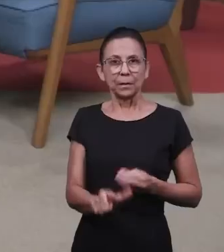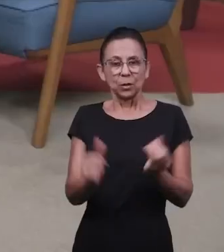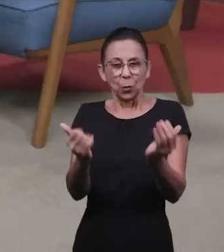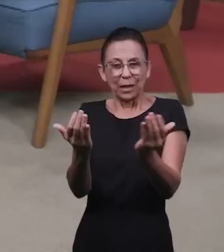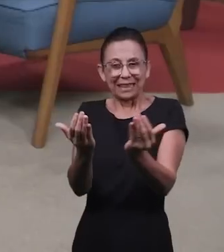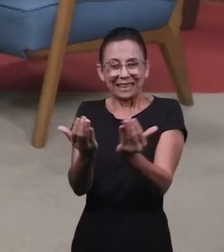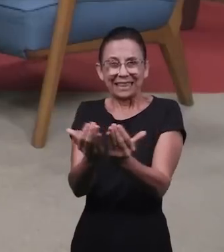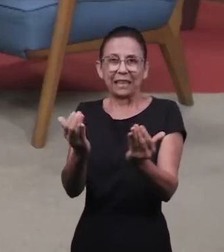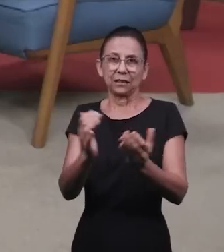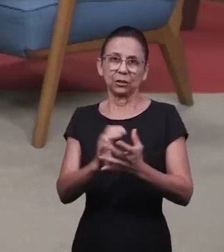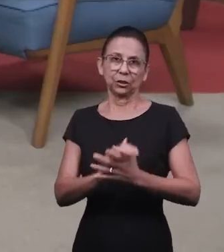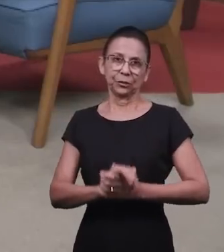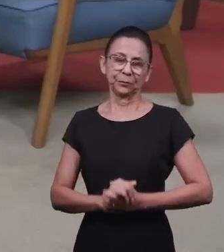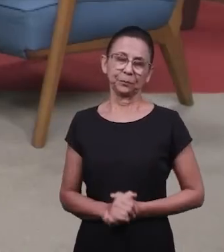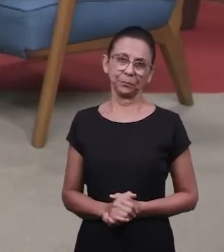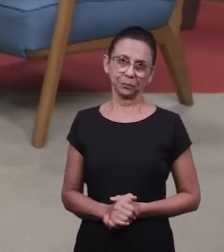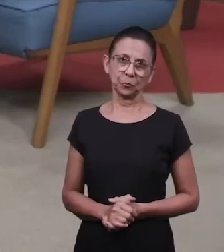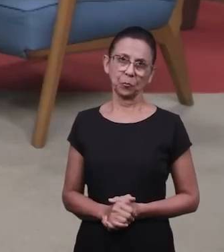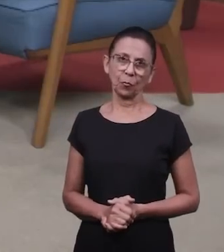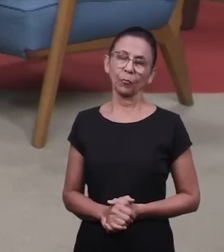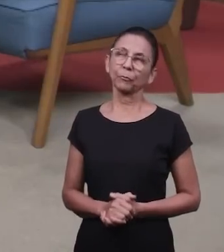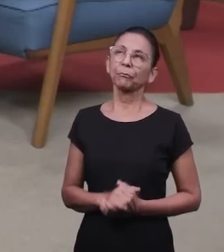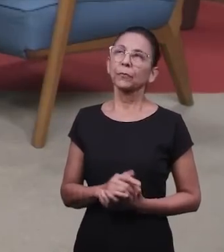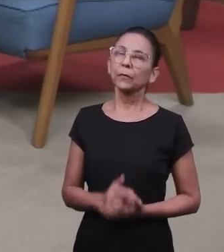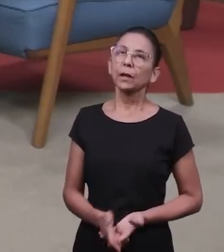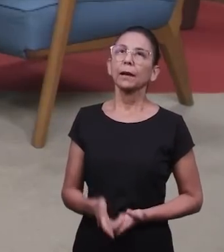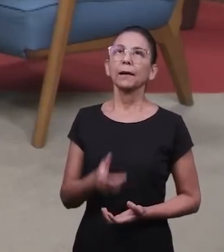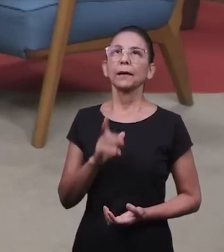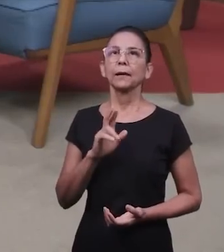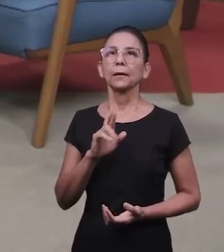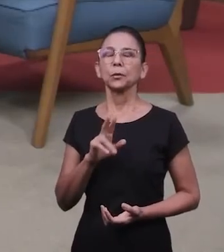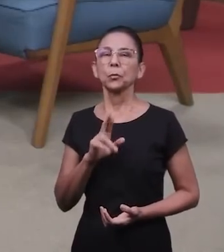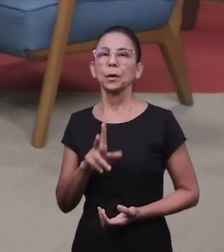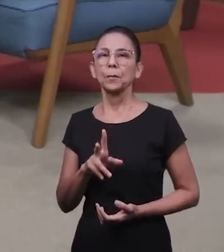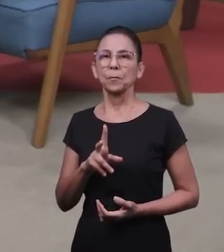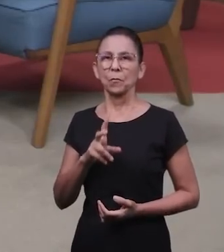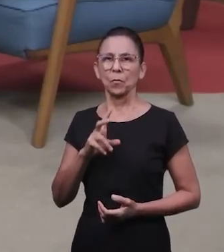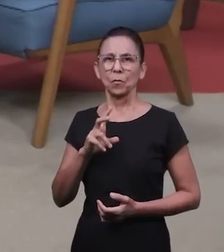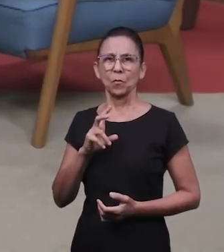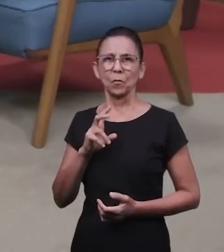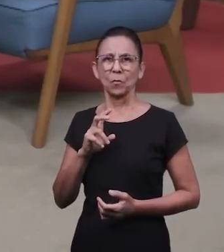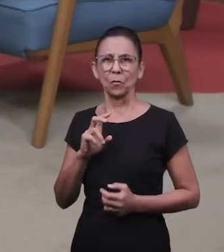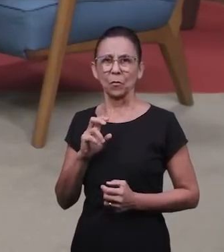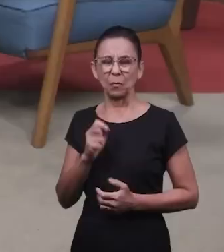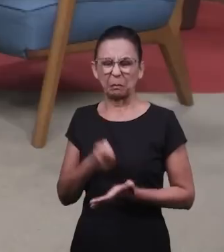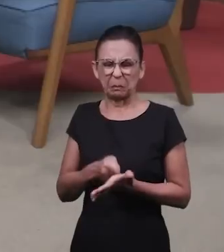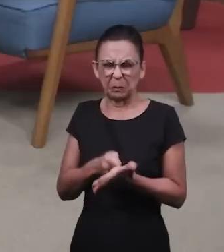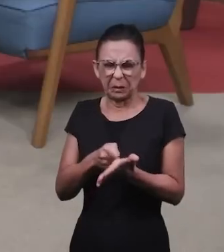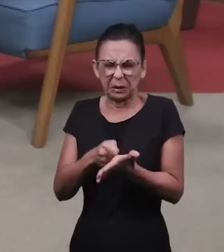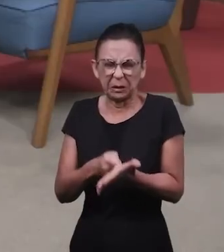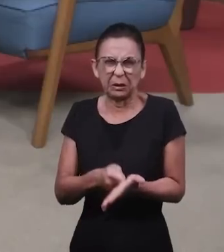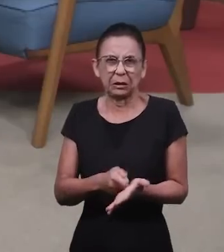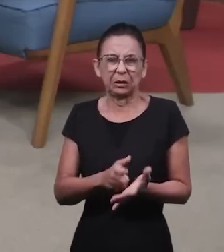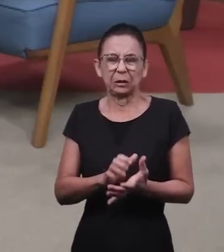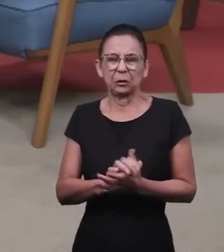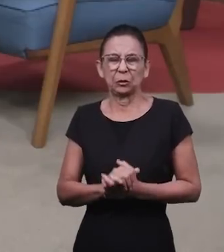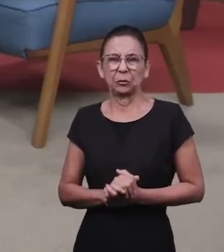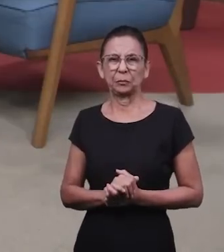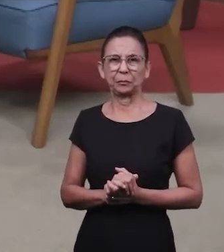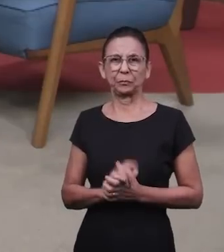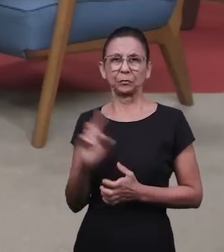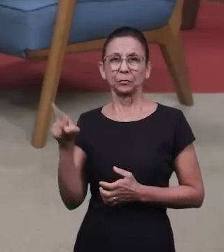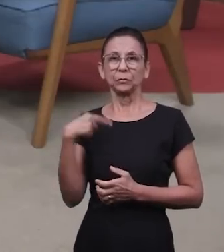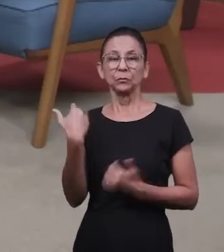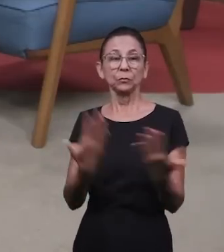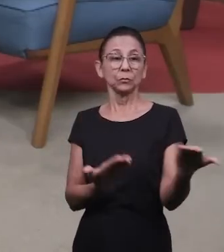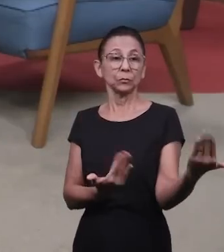crente, não é pela sua força, não é pelo nosso mérito, porque nós somos homens,